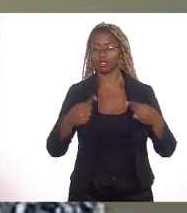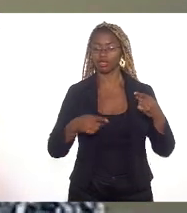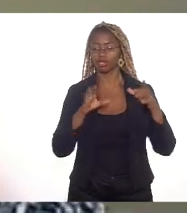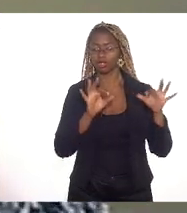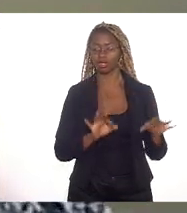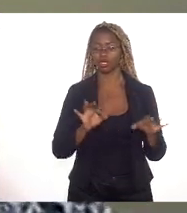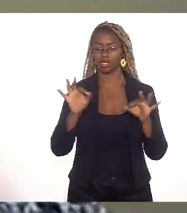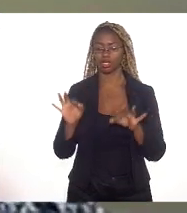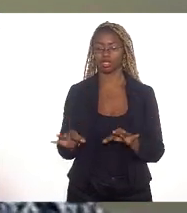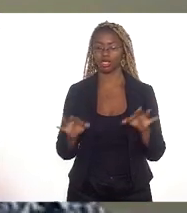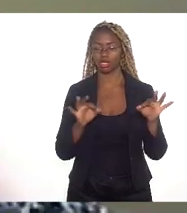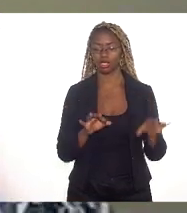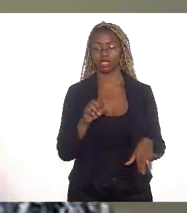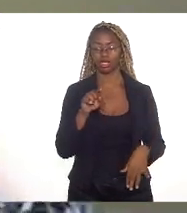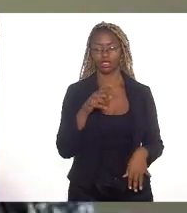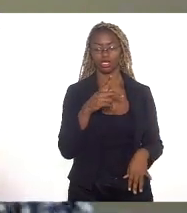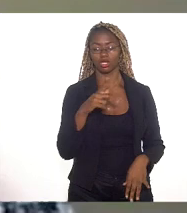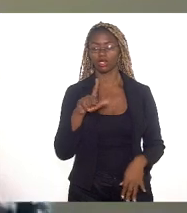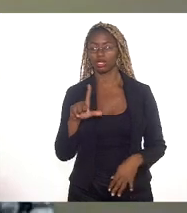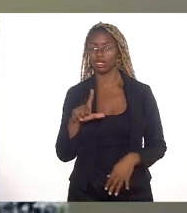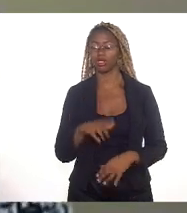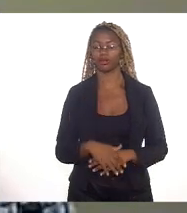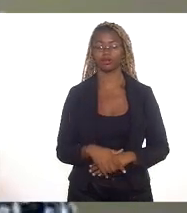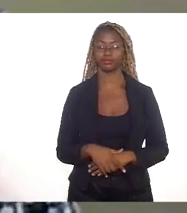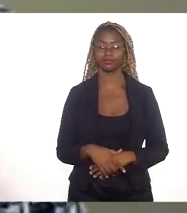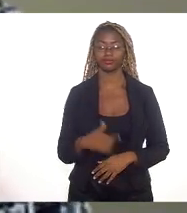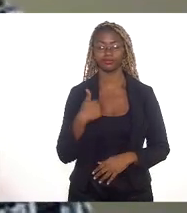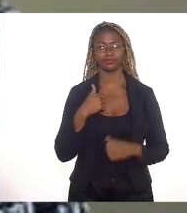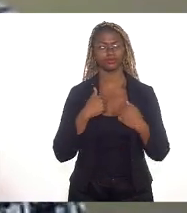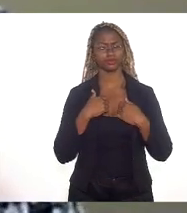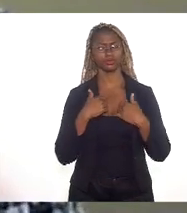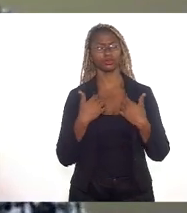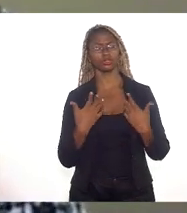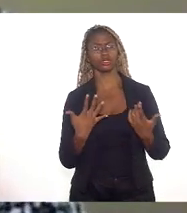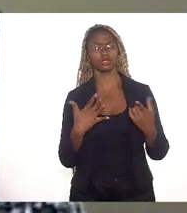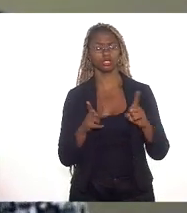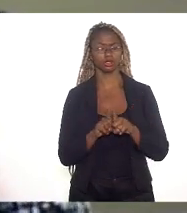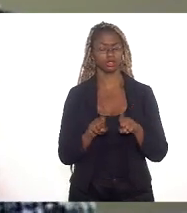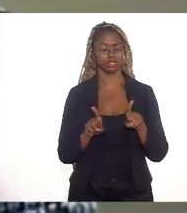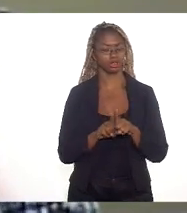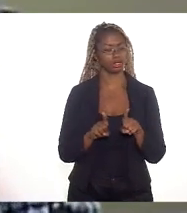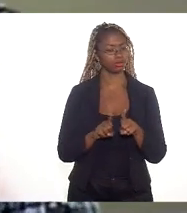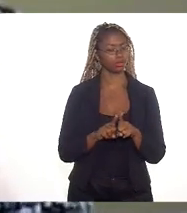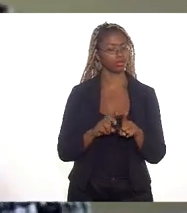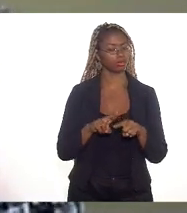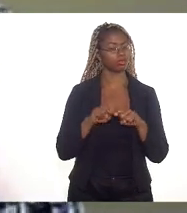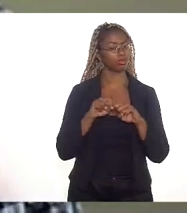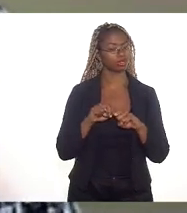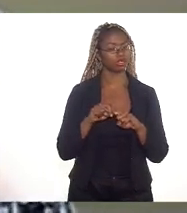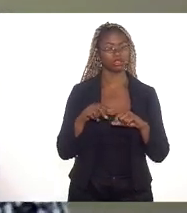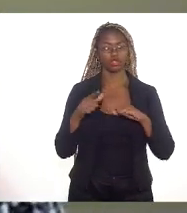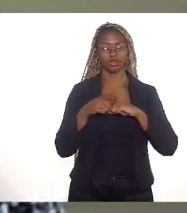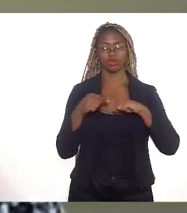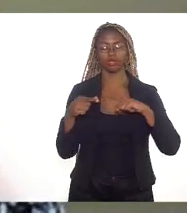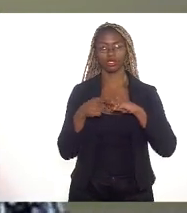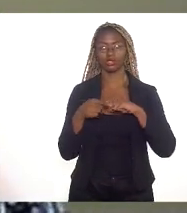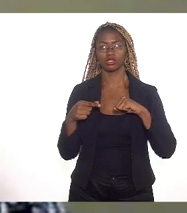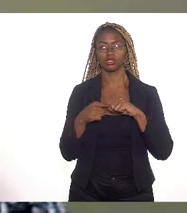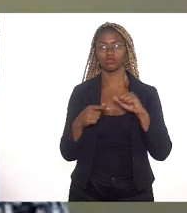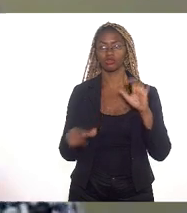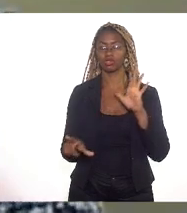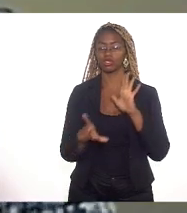exatamente esse PL. E me causou espanto também, né, que um artigo de lei que